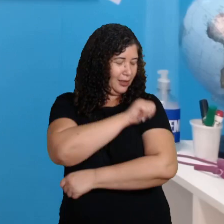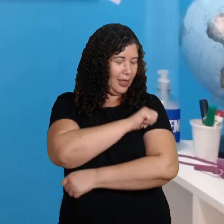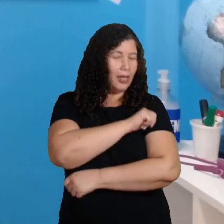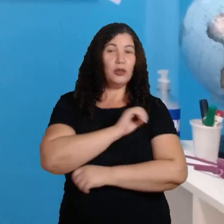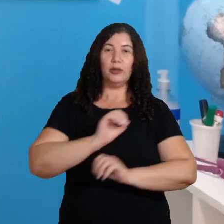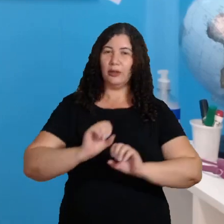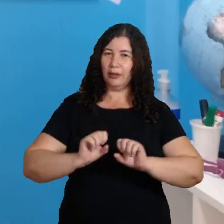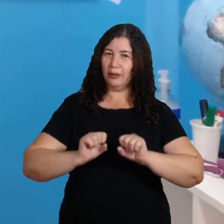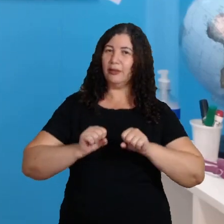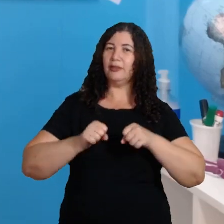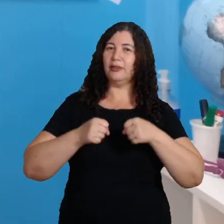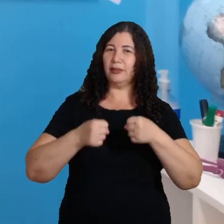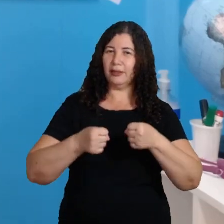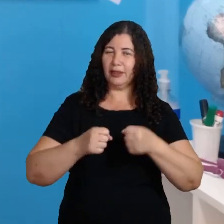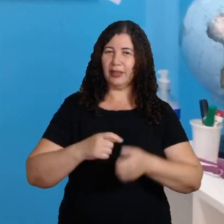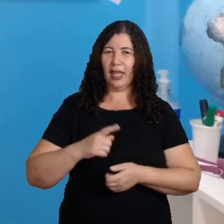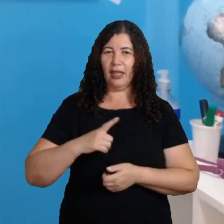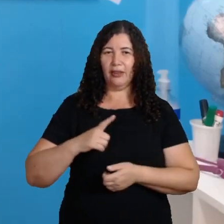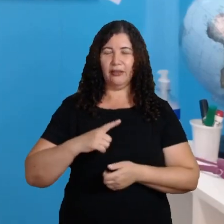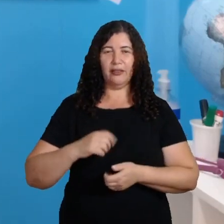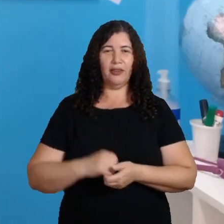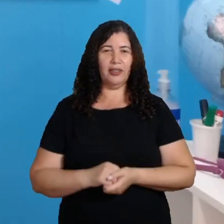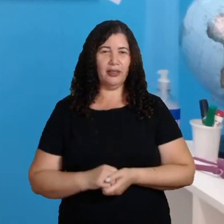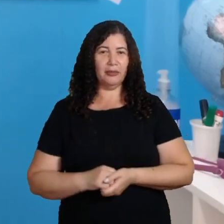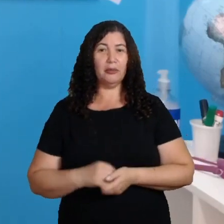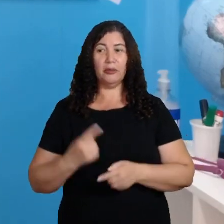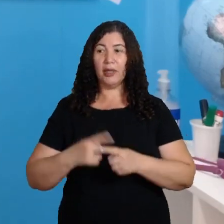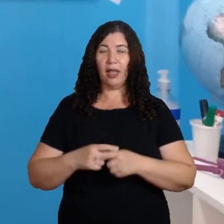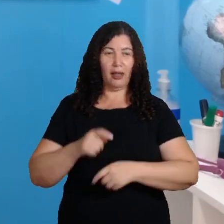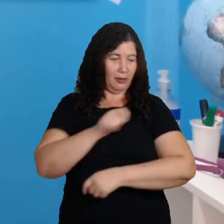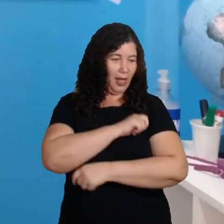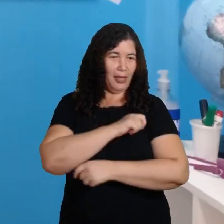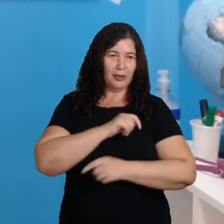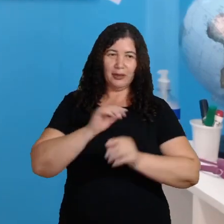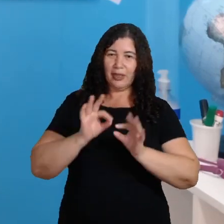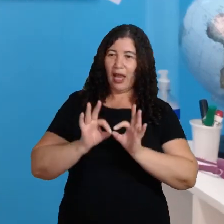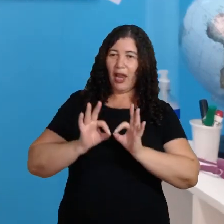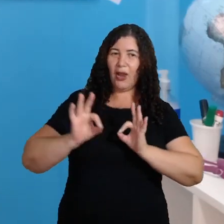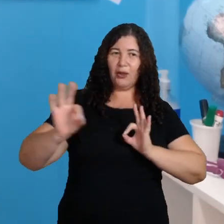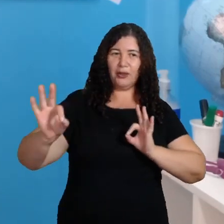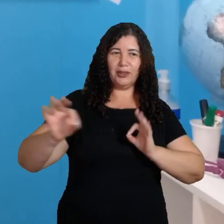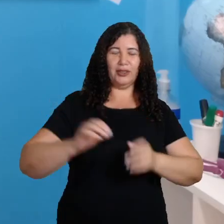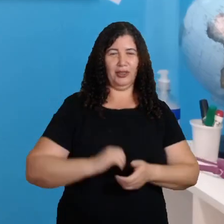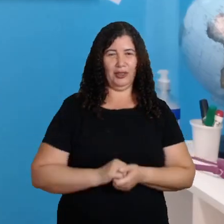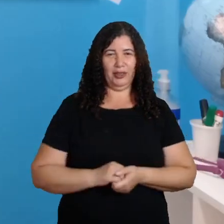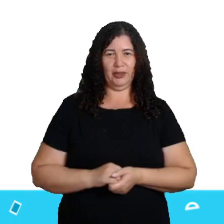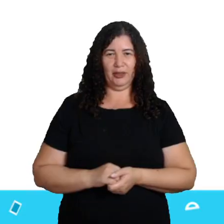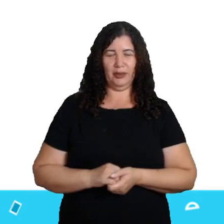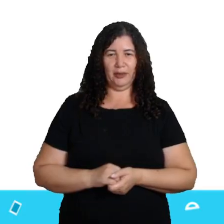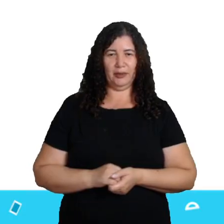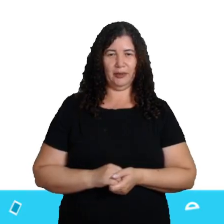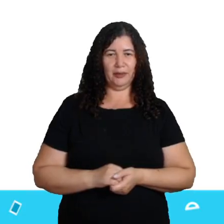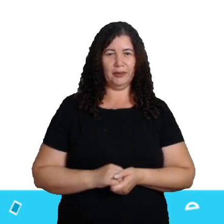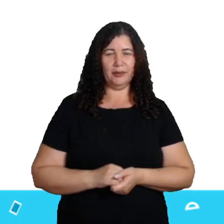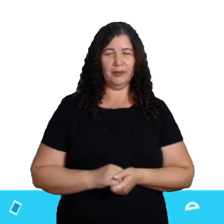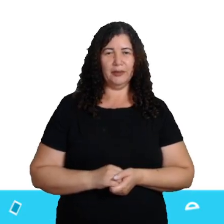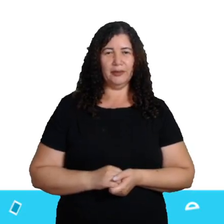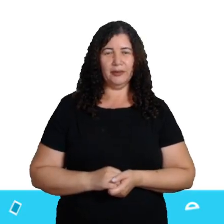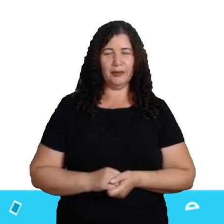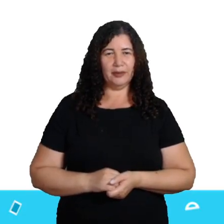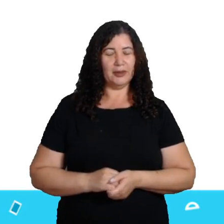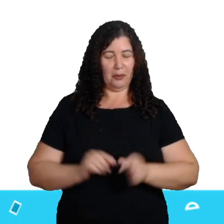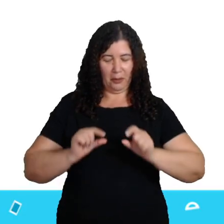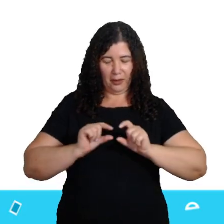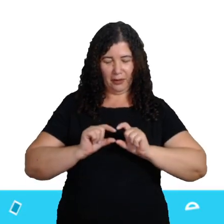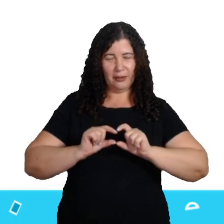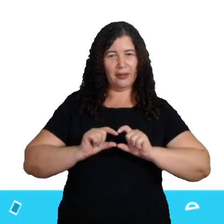esforçados. Estou me referindo àqueles que estão distantes de mim e não a outros alunos, certo? Mais uma